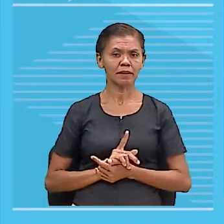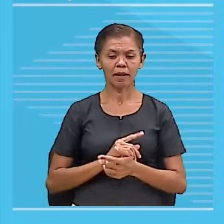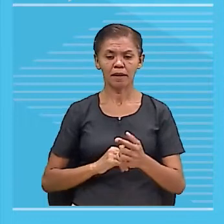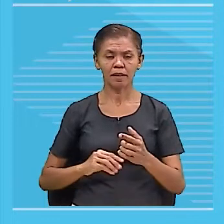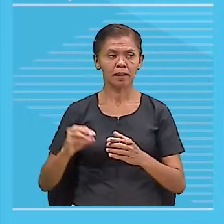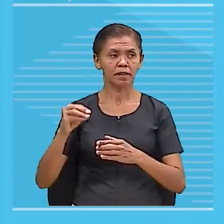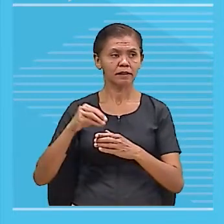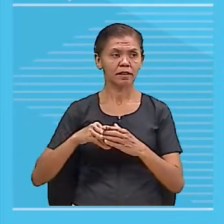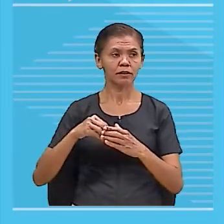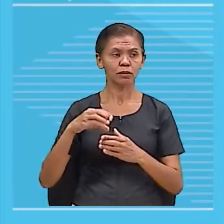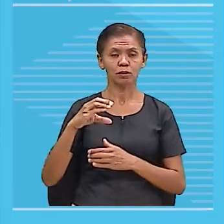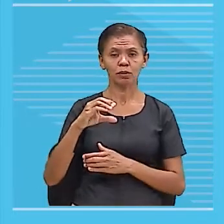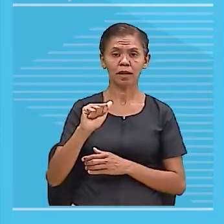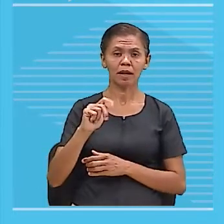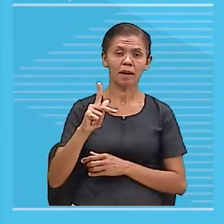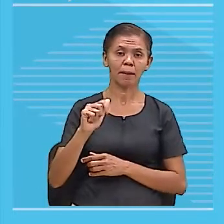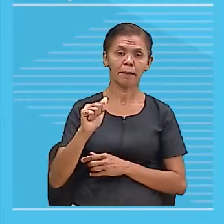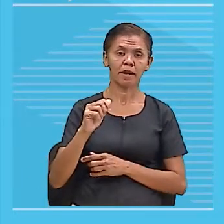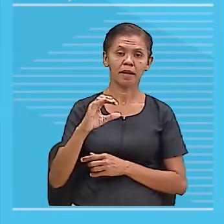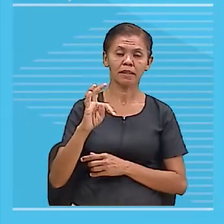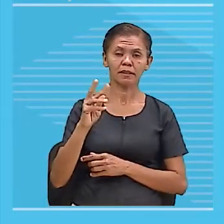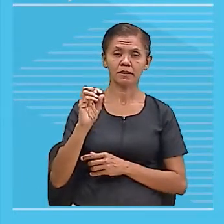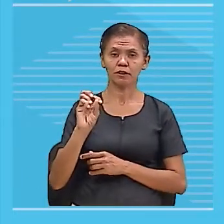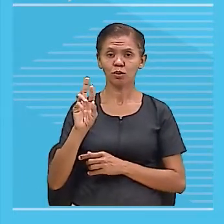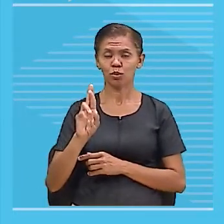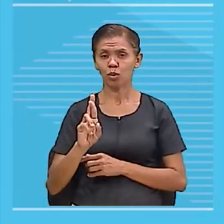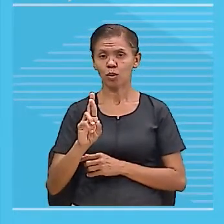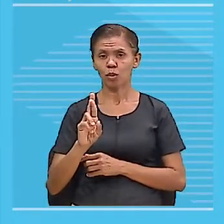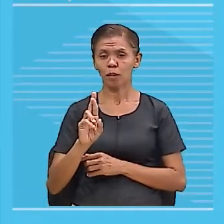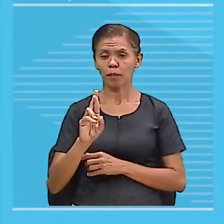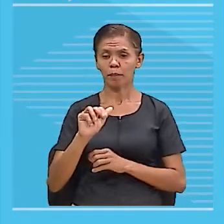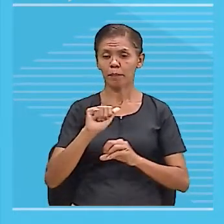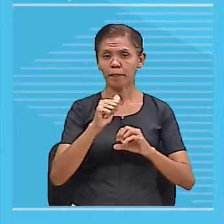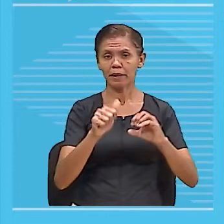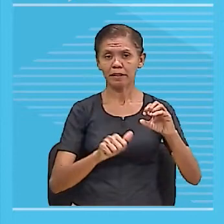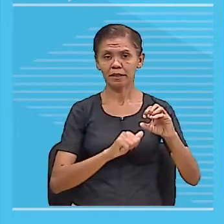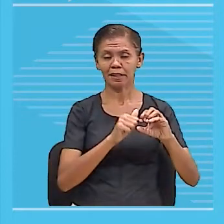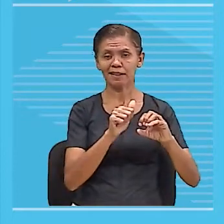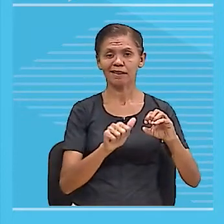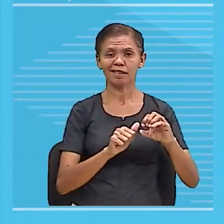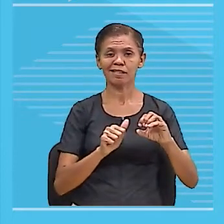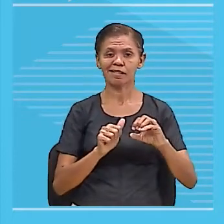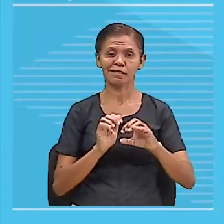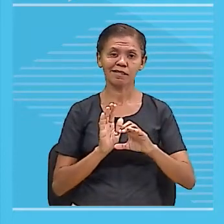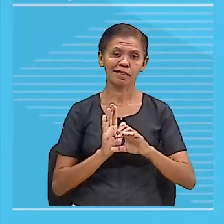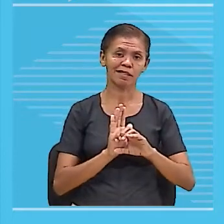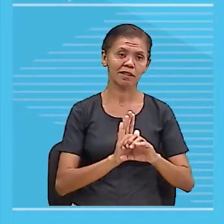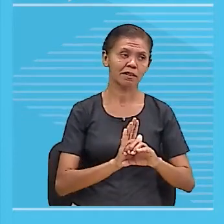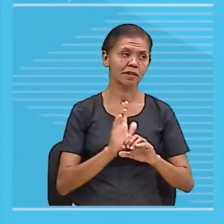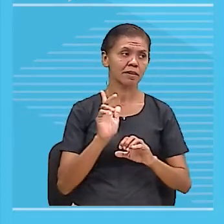essas cargas. Ok? Então, esse capacitor, como eu já falei antes, ele tem